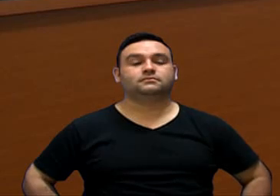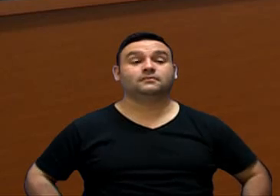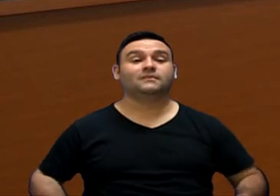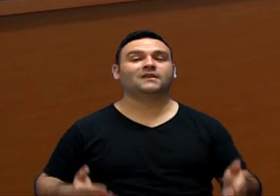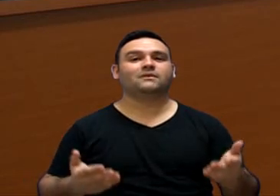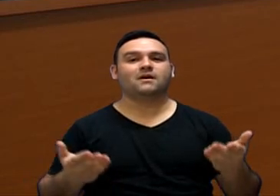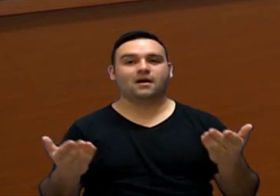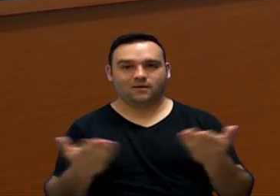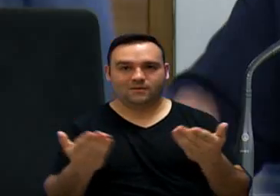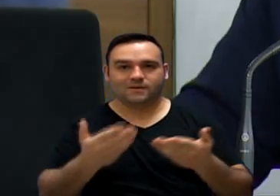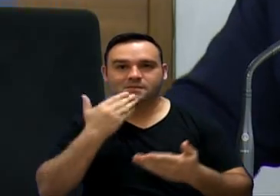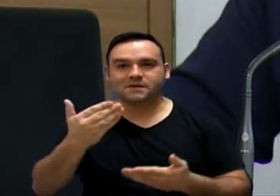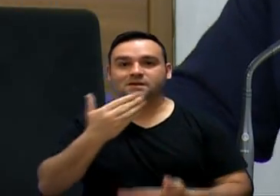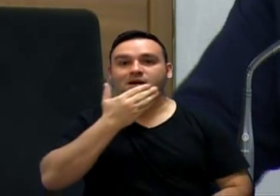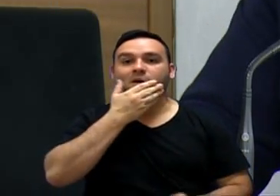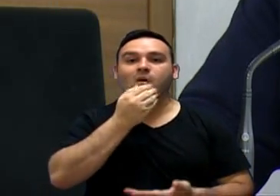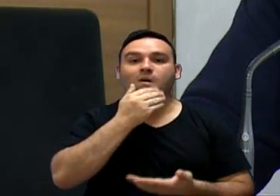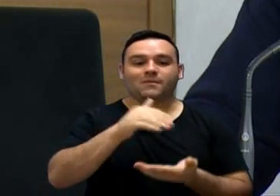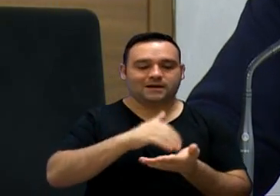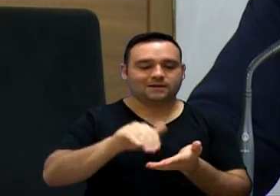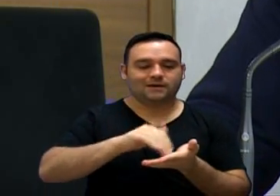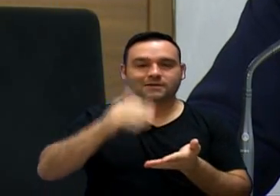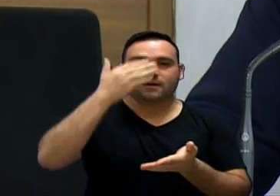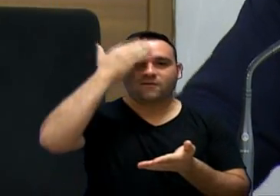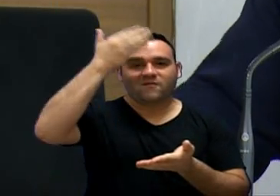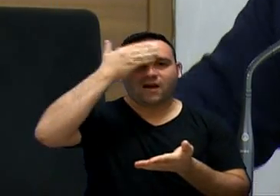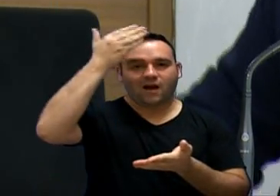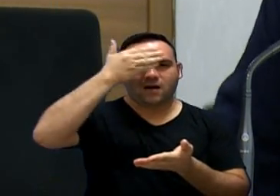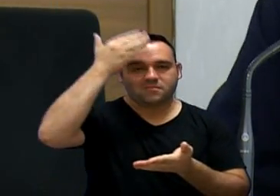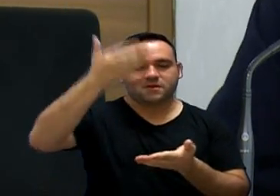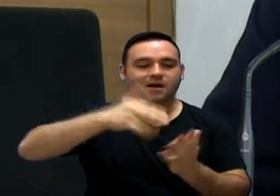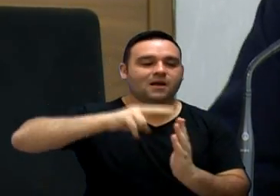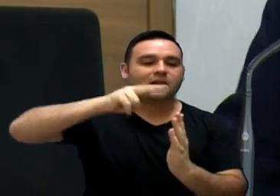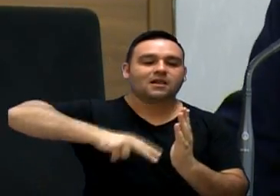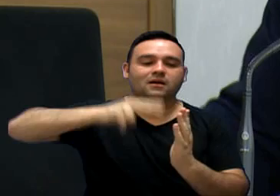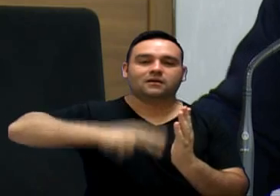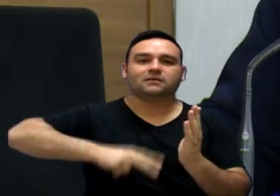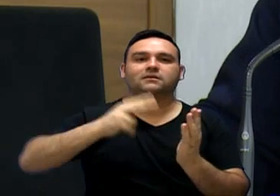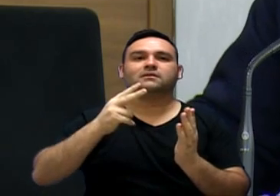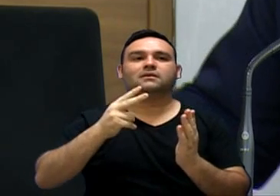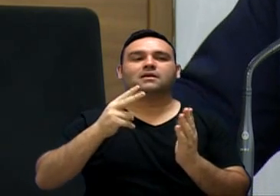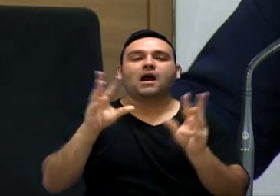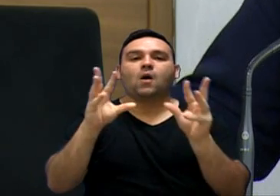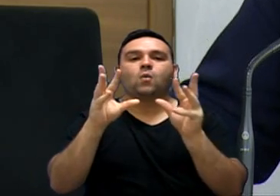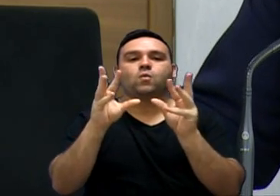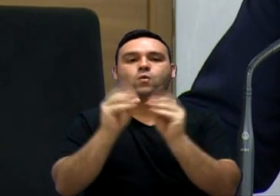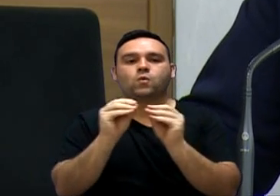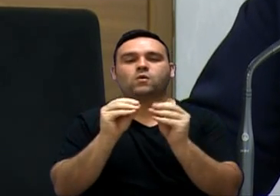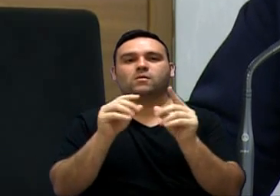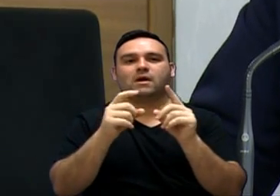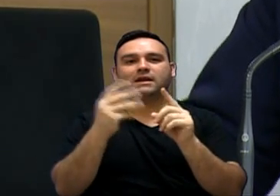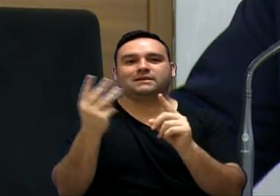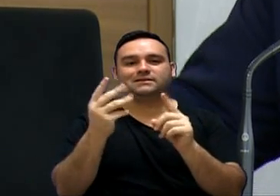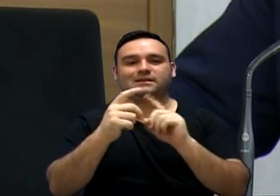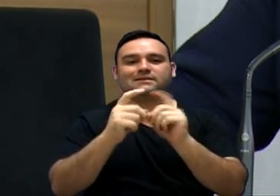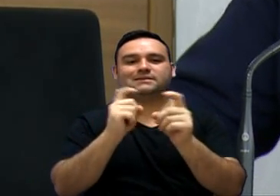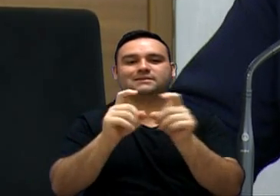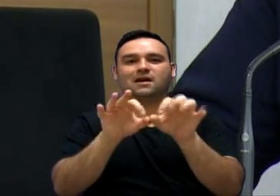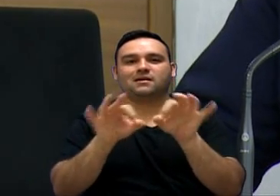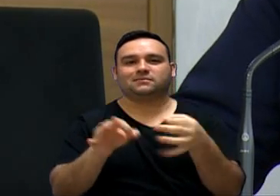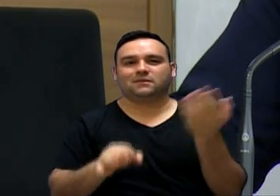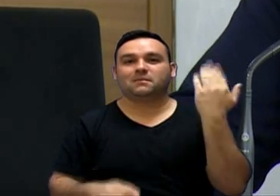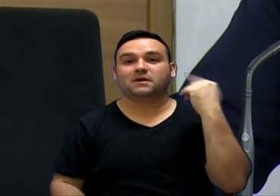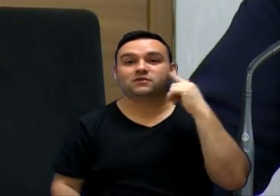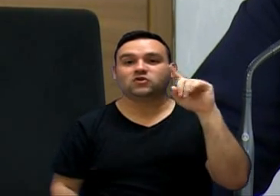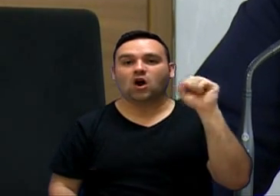Nesse momento, eu gostaria de pedir que o nosso secretário pudesse fazer a leitura da terceira... Sessão ordinária